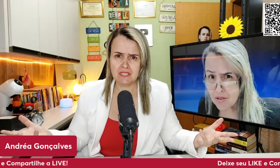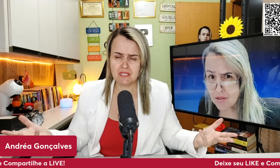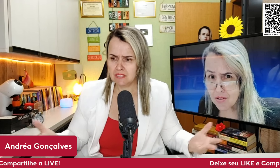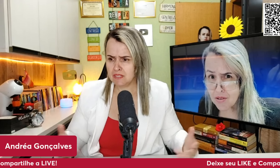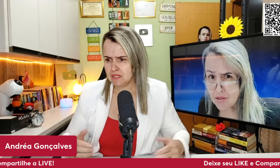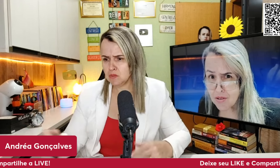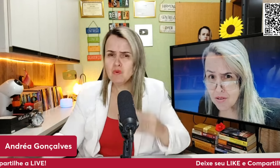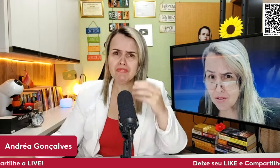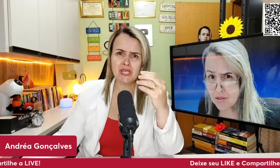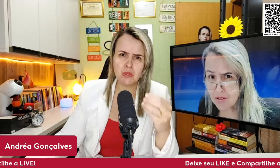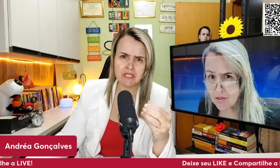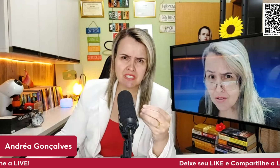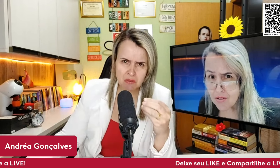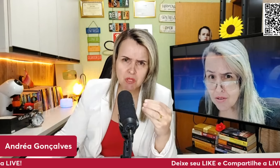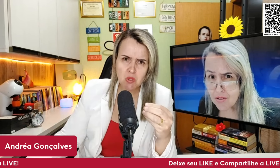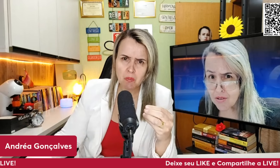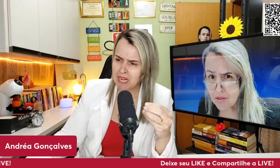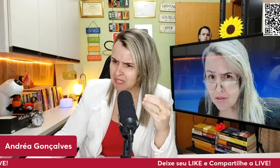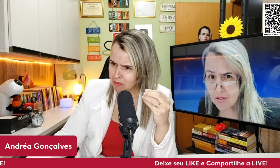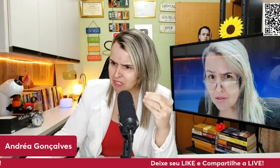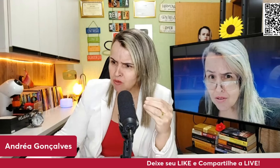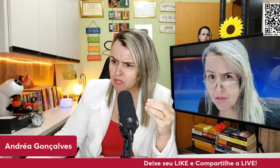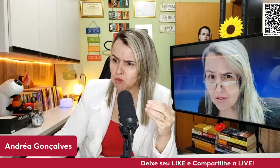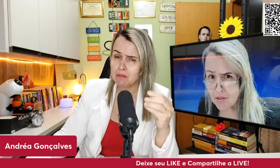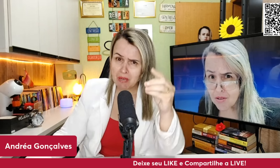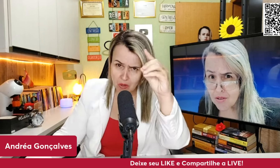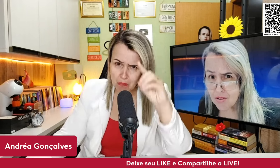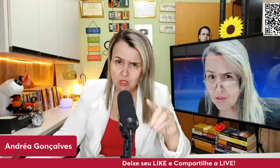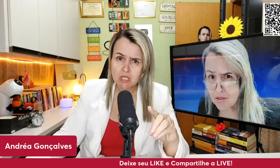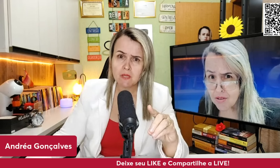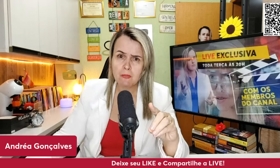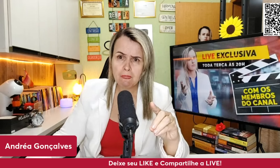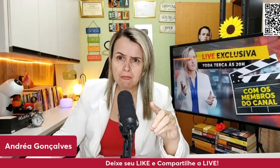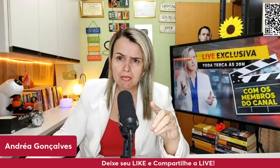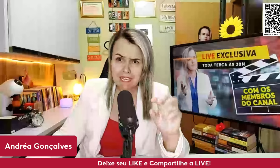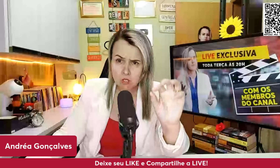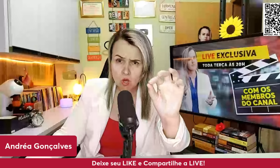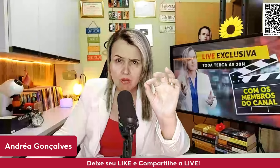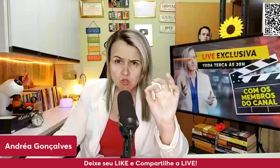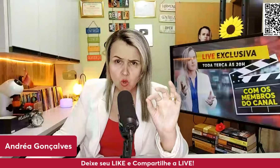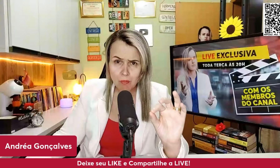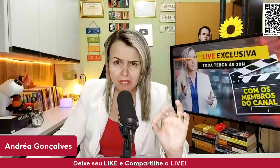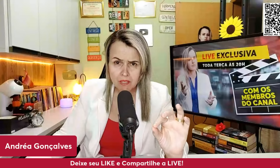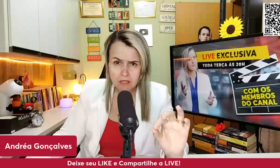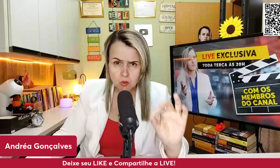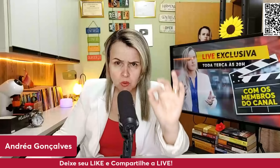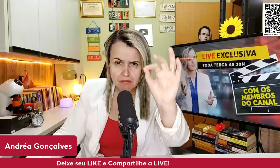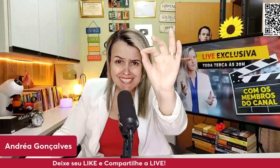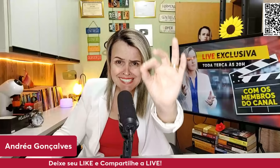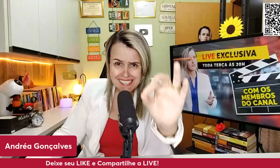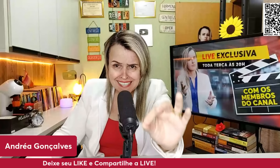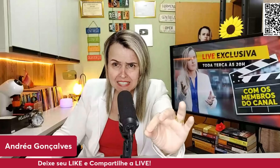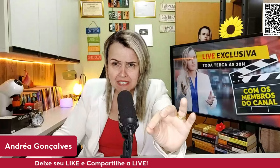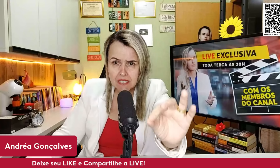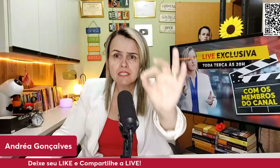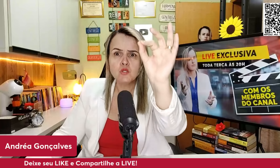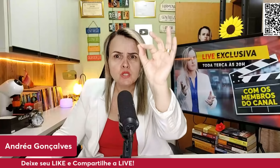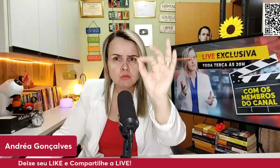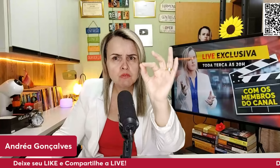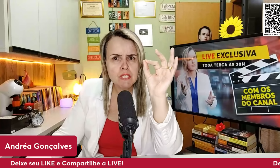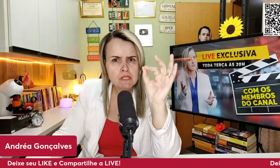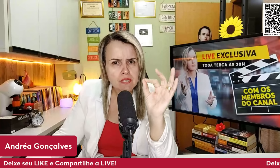jeito uma vergonha vocês vão me desculpar mas é uma vergonha mas vou repetir É só uma sombra do que vai ser